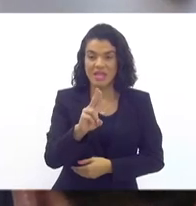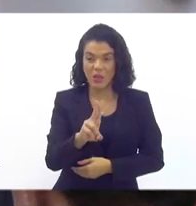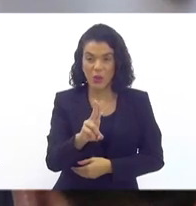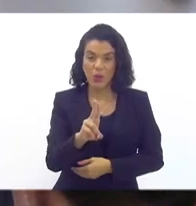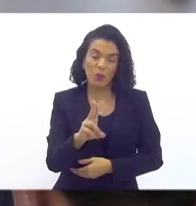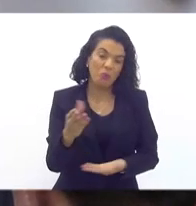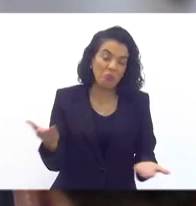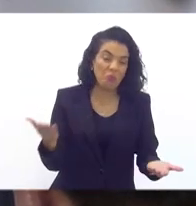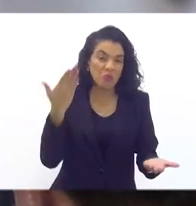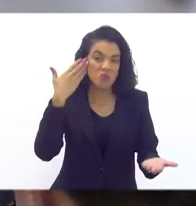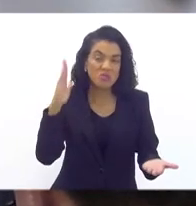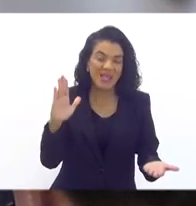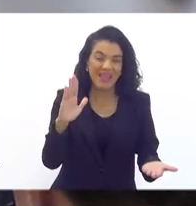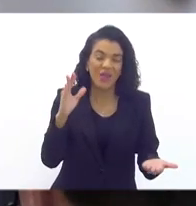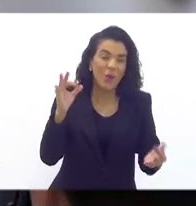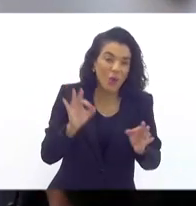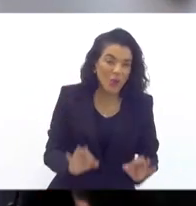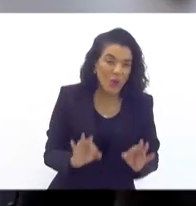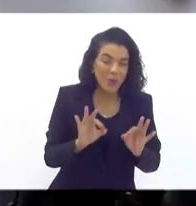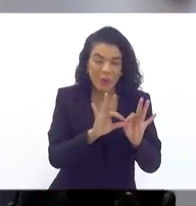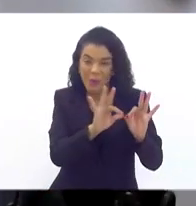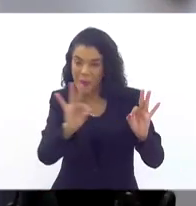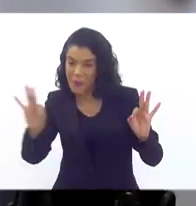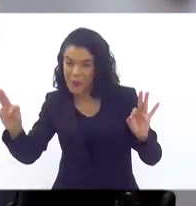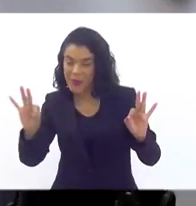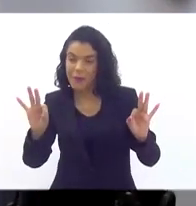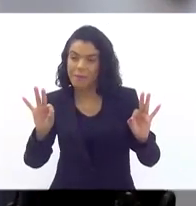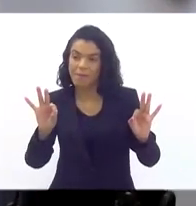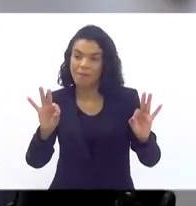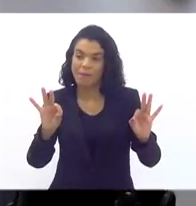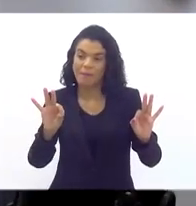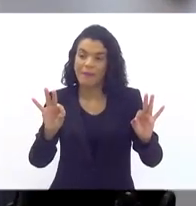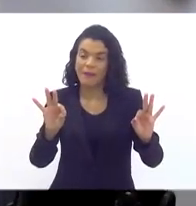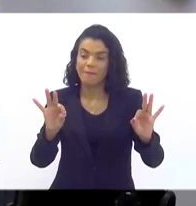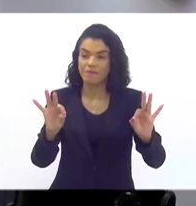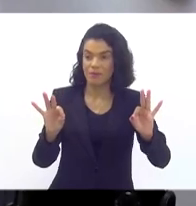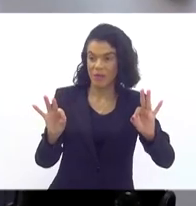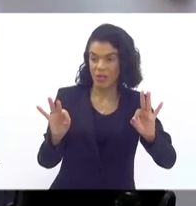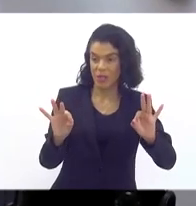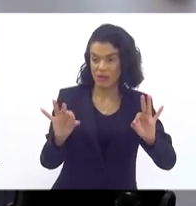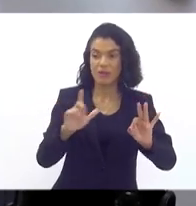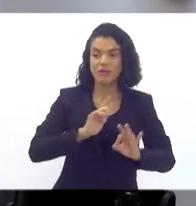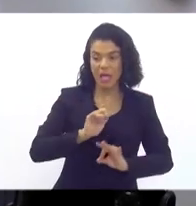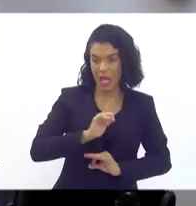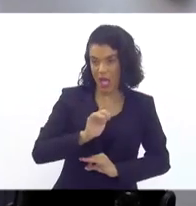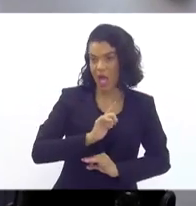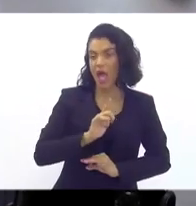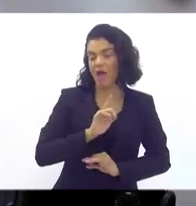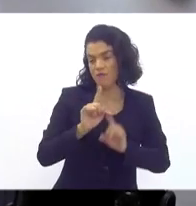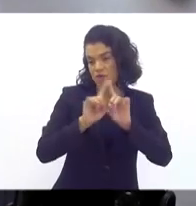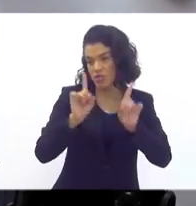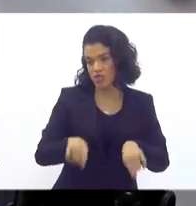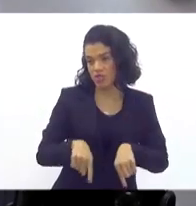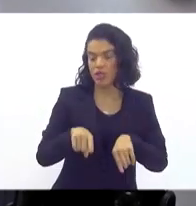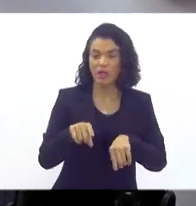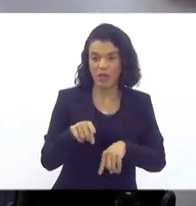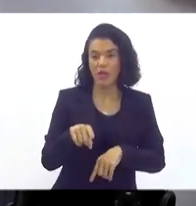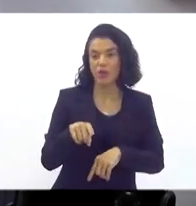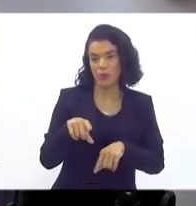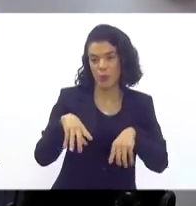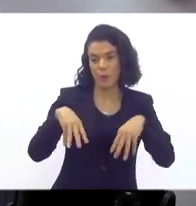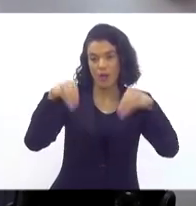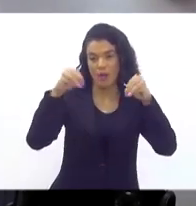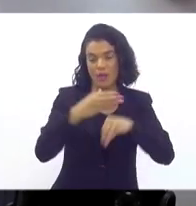ou vai ser nome de urna eu não sei qual é o nome completo do indivíduo mas eu vier tá nomeado no palácio tá nomeado no palácio presidente